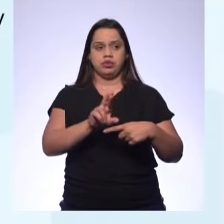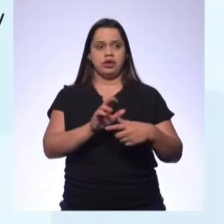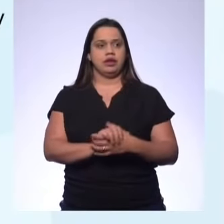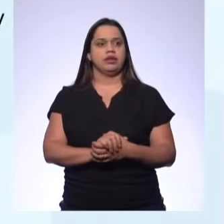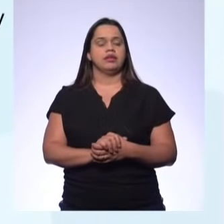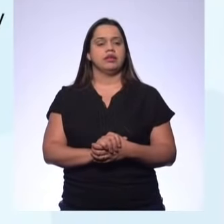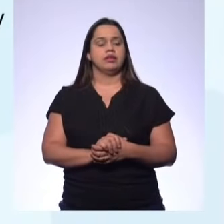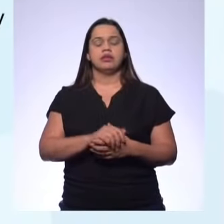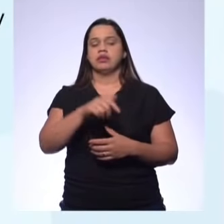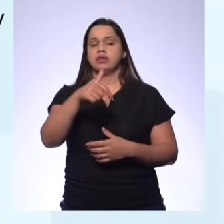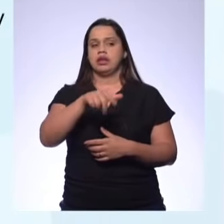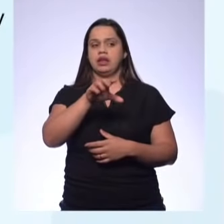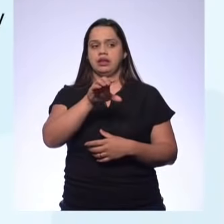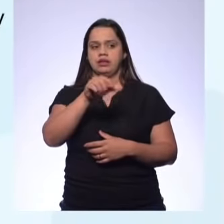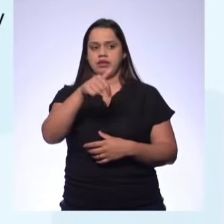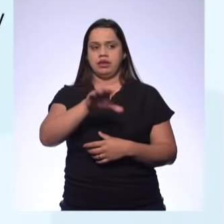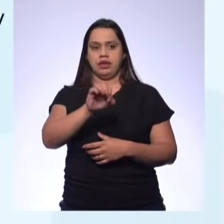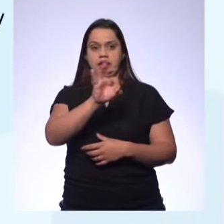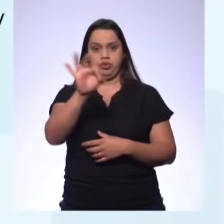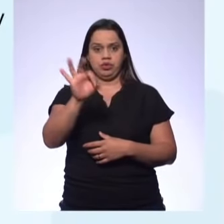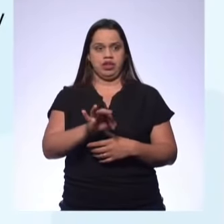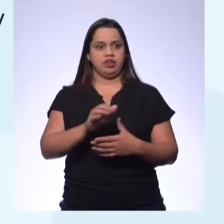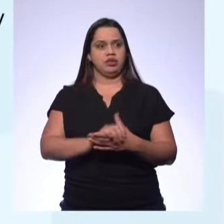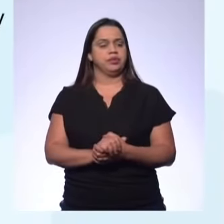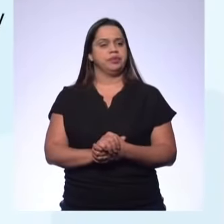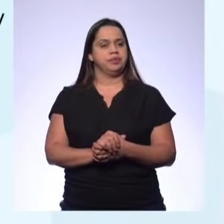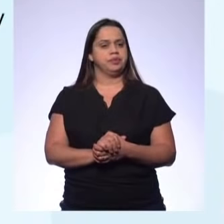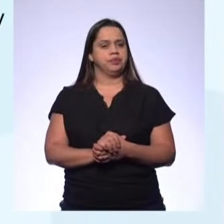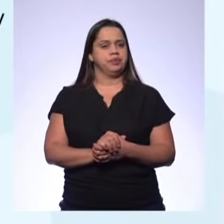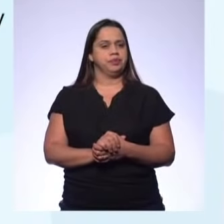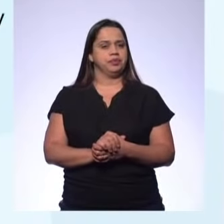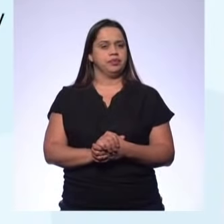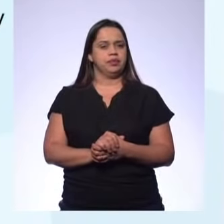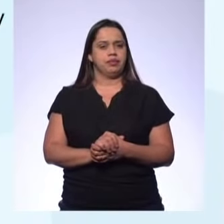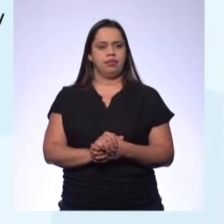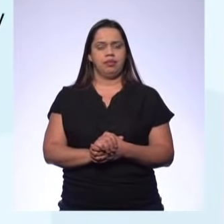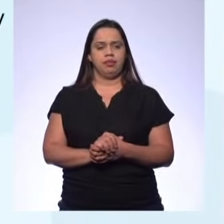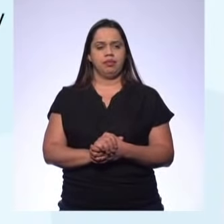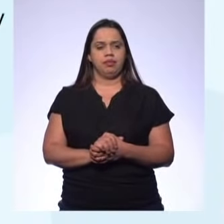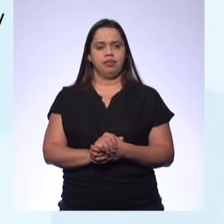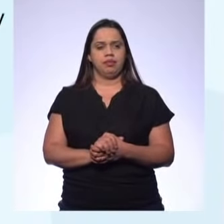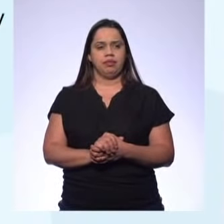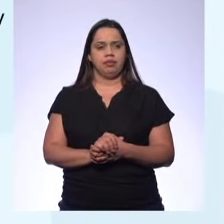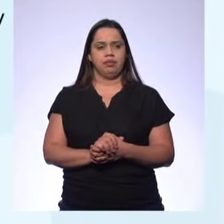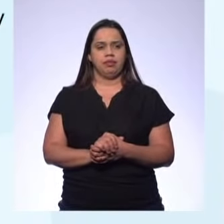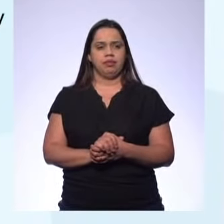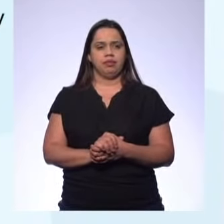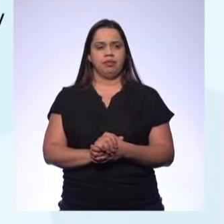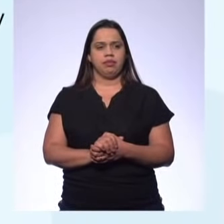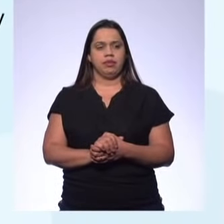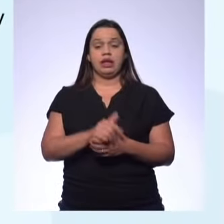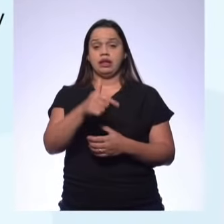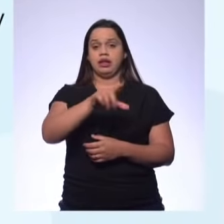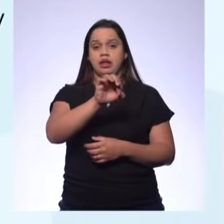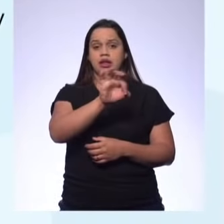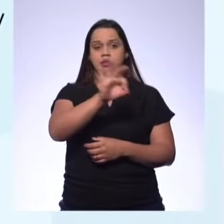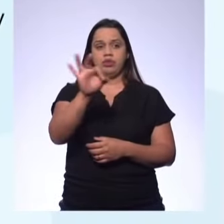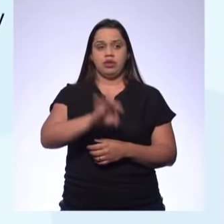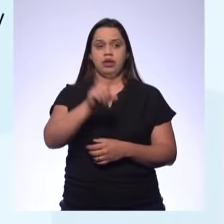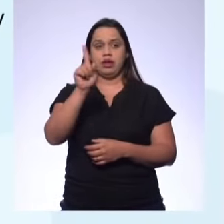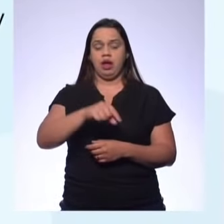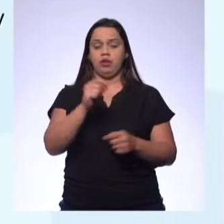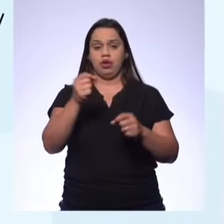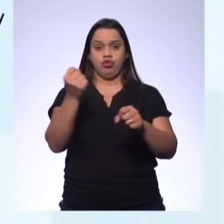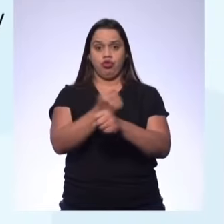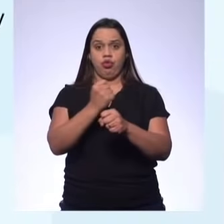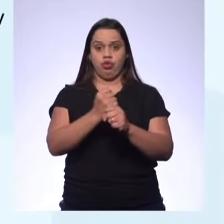is the percentage of irregular constructions. 70% é o percentual de construções